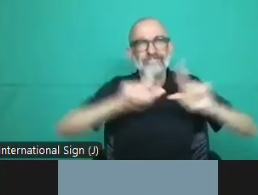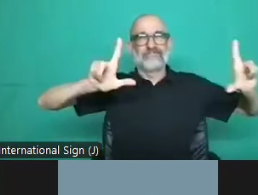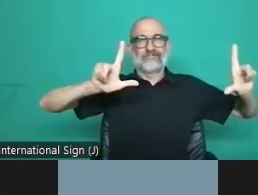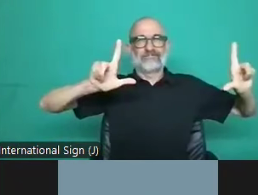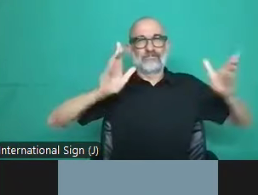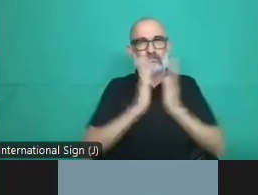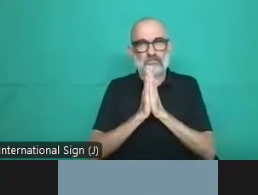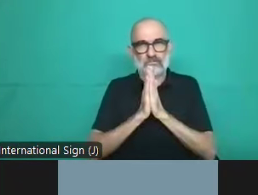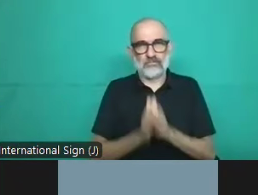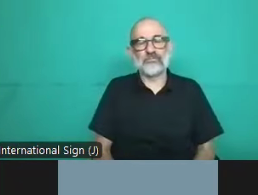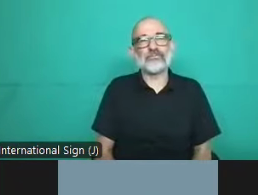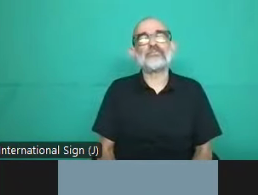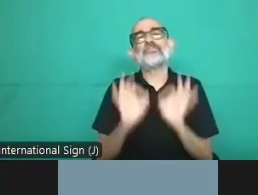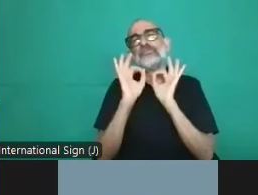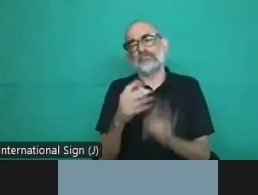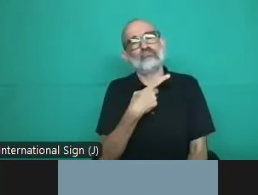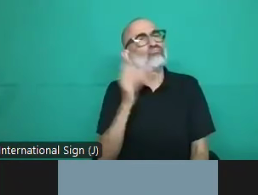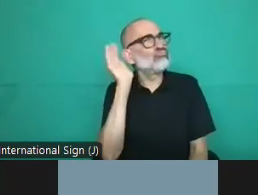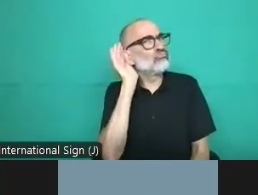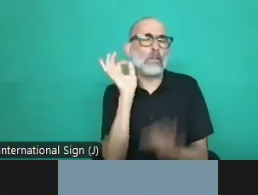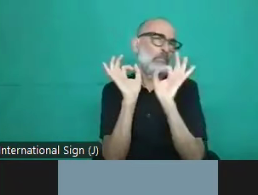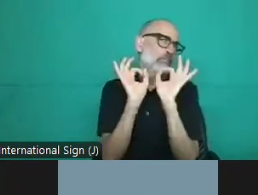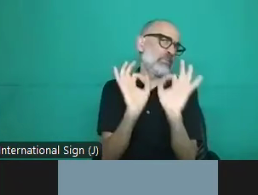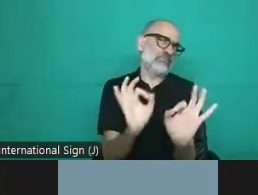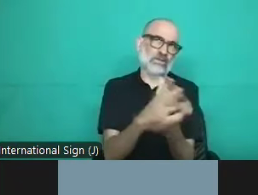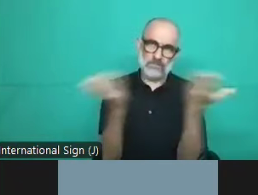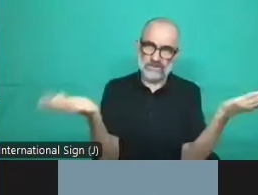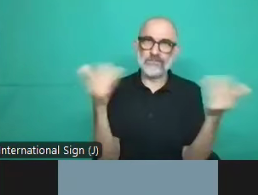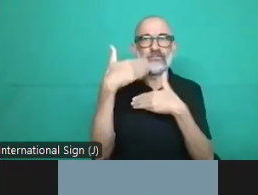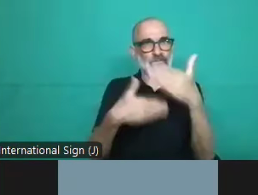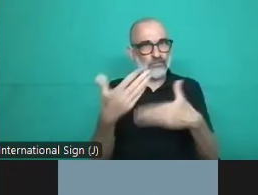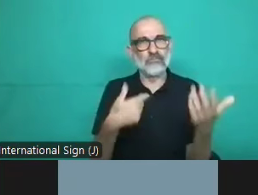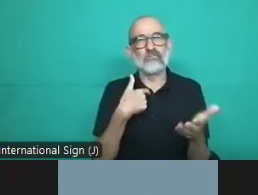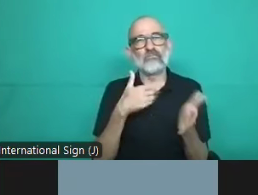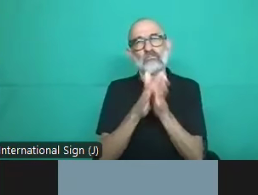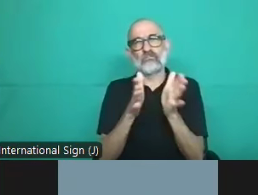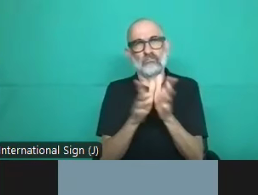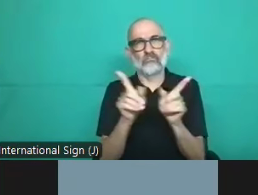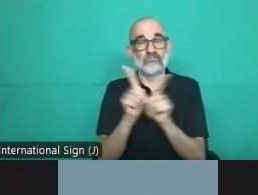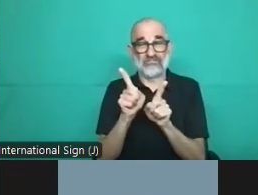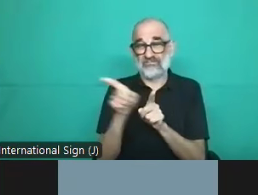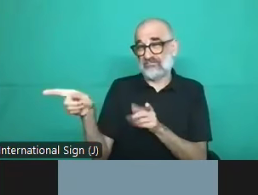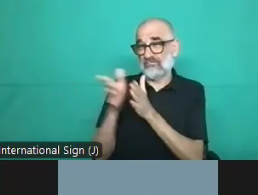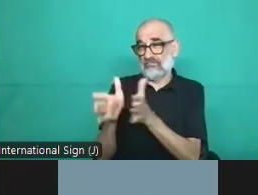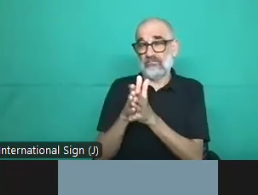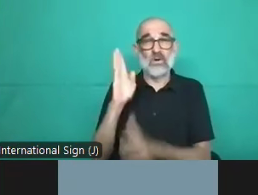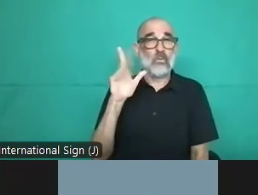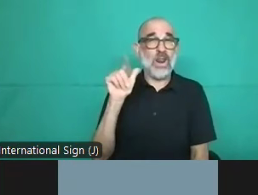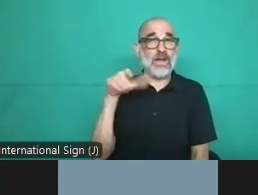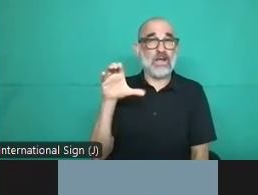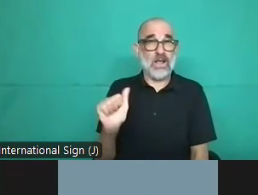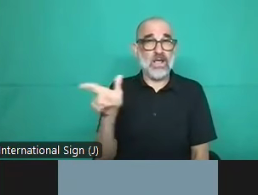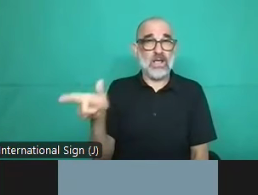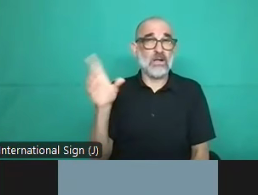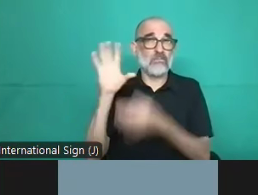tudo certo. Voy a hablar justamente como Bom, mencionaba eu vou Blanca, falar como a de Blanca estava un tema falando, eu vou creo falar que de um es tema importante que eu tomar en acho que é cuenta cuando hablamos de la